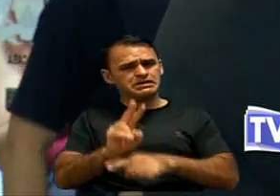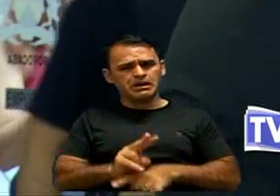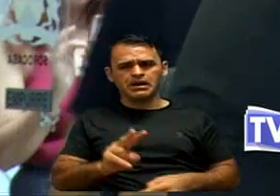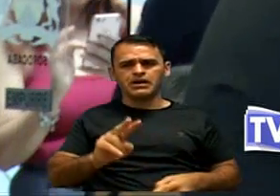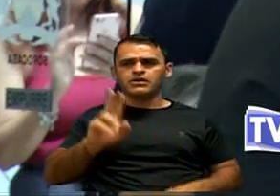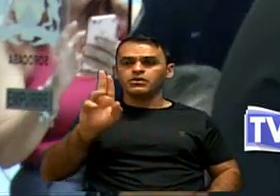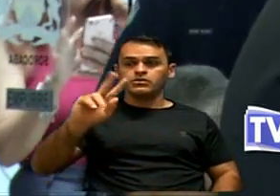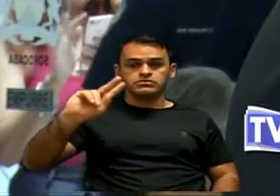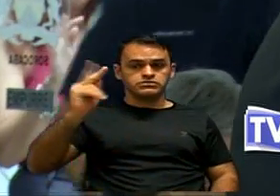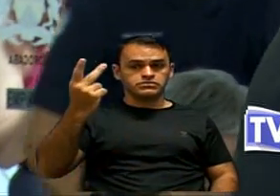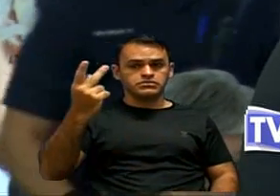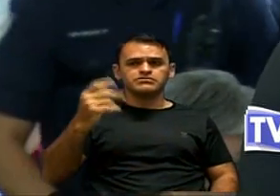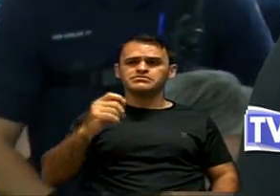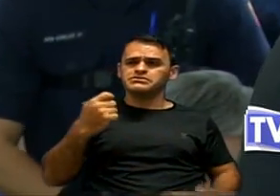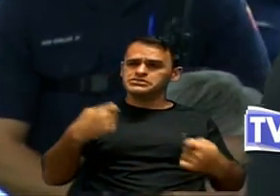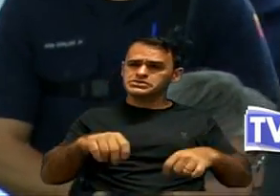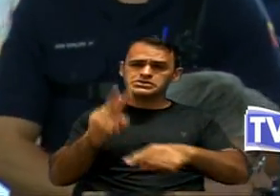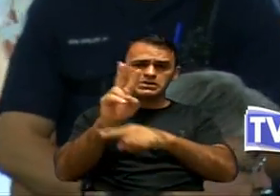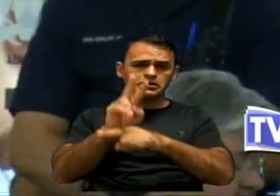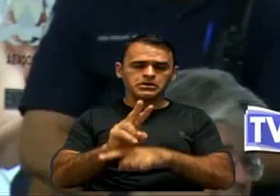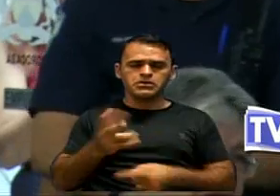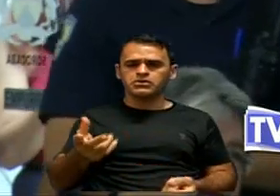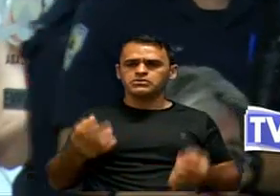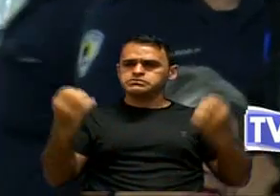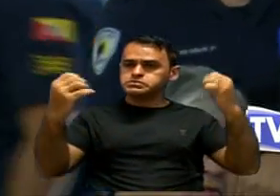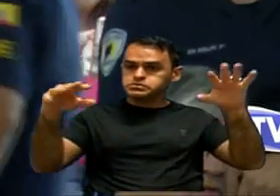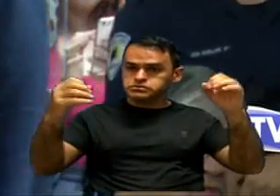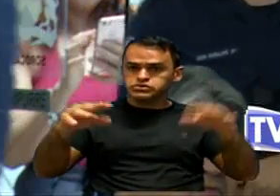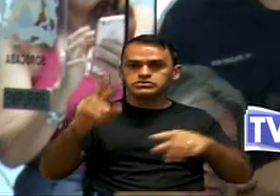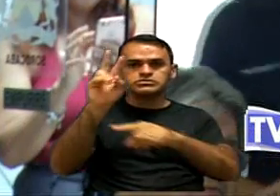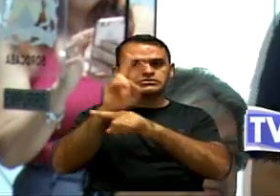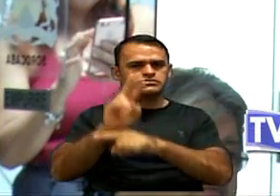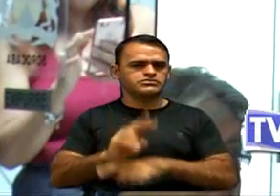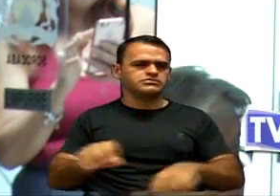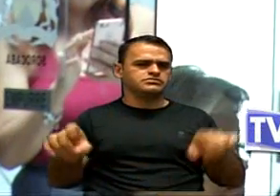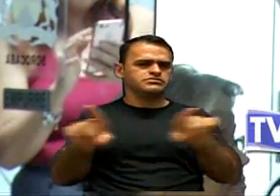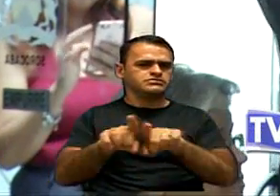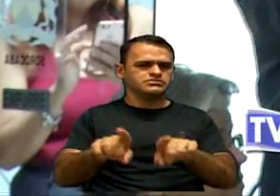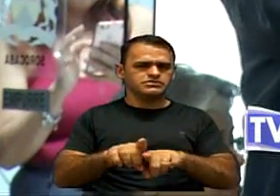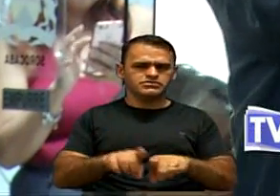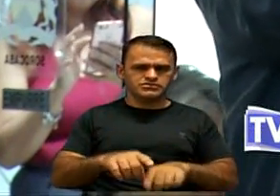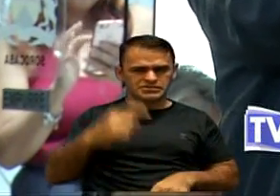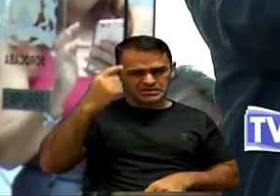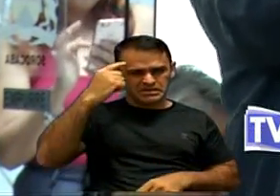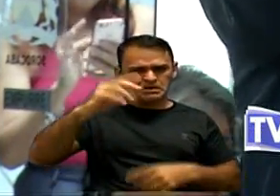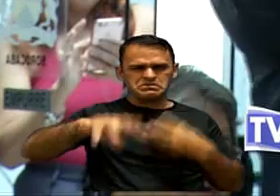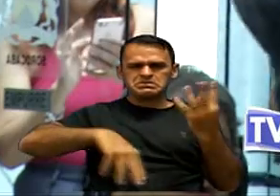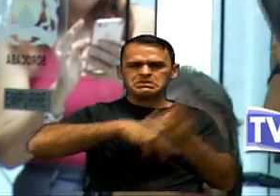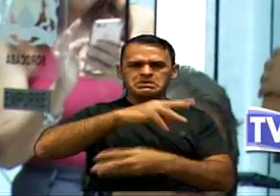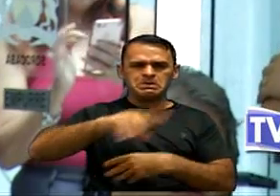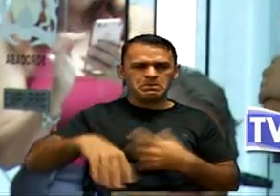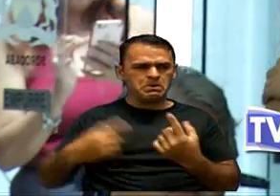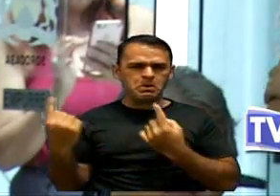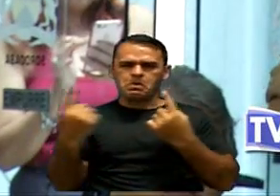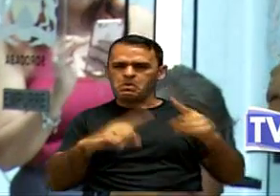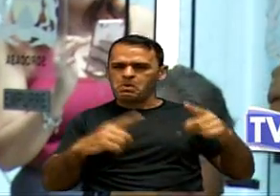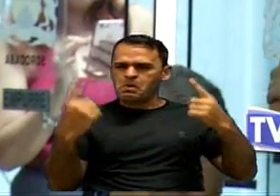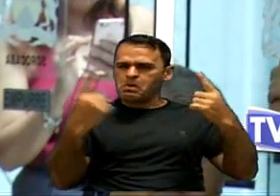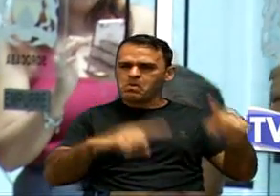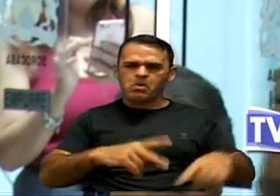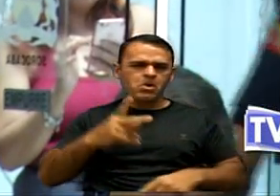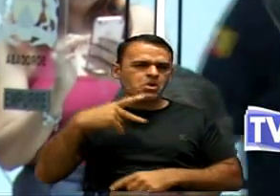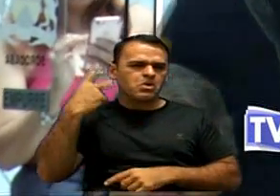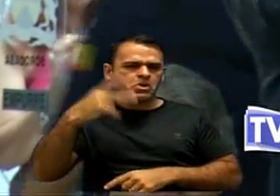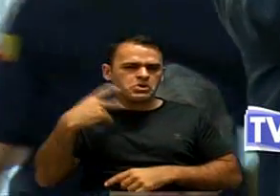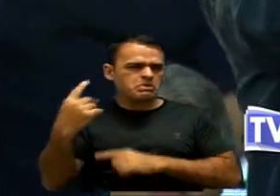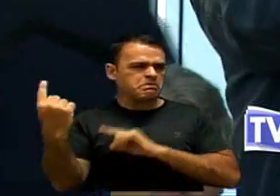UPH, como a gente fez de madrugada lá no SAMU. Sim. Que repercutiram, quiseram jogar, quiseram atirar pedra na gente, dizendo que a gente verdade. Quebrou a janela para tirar o